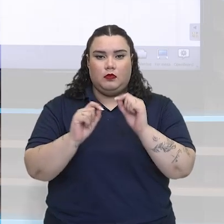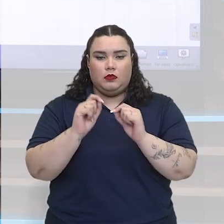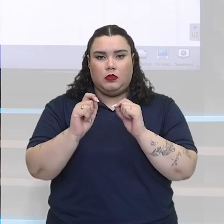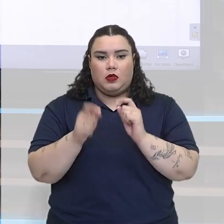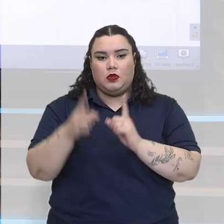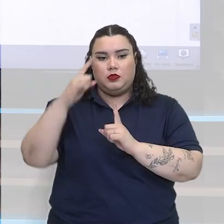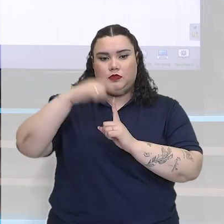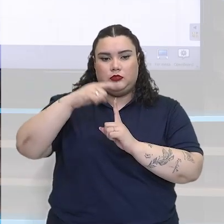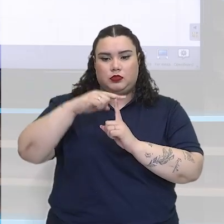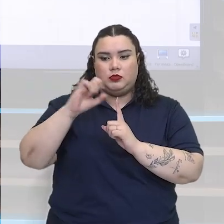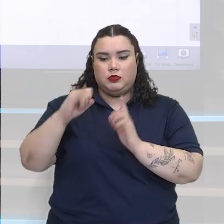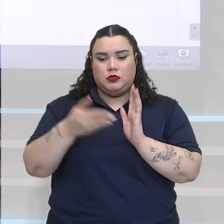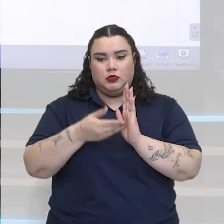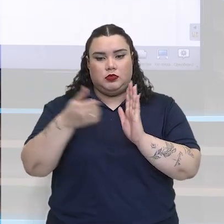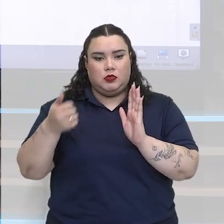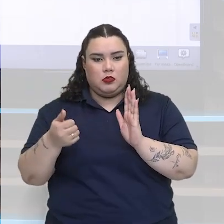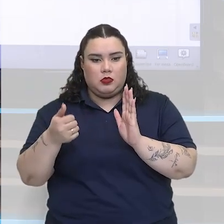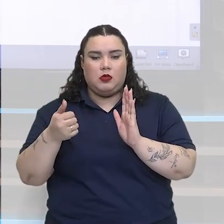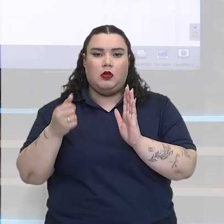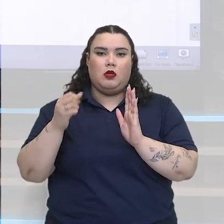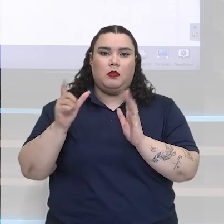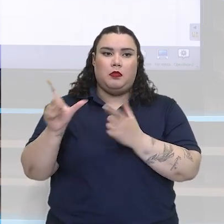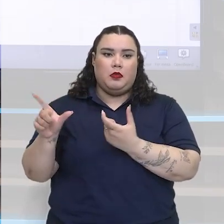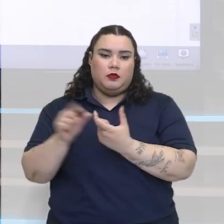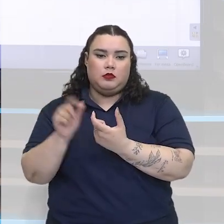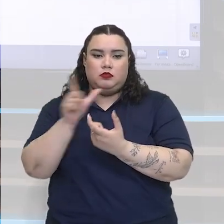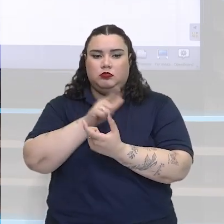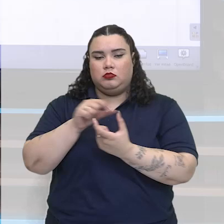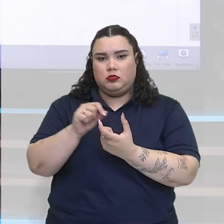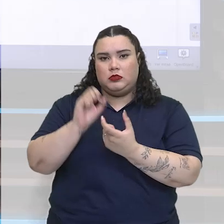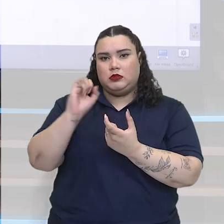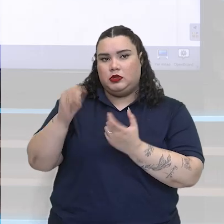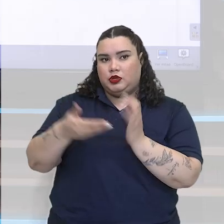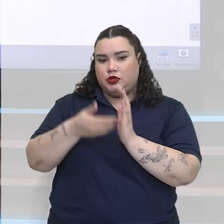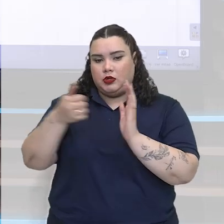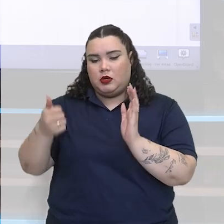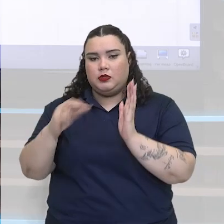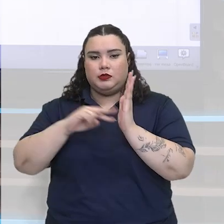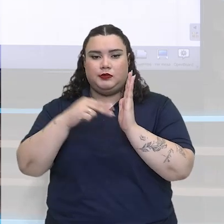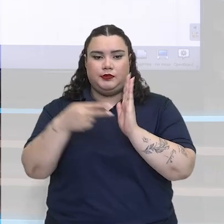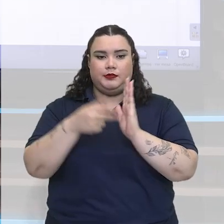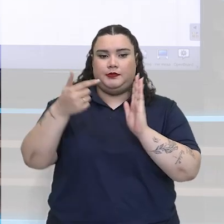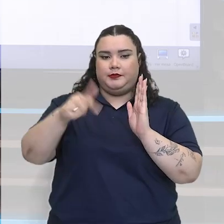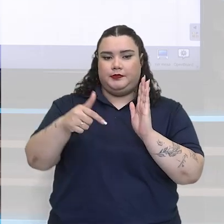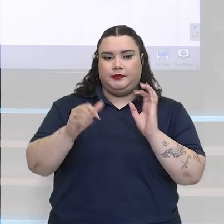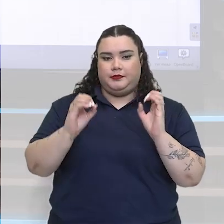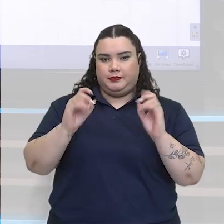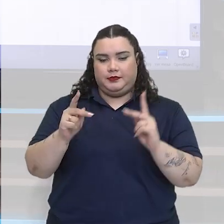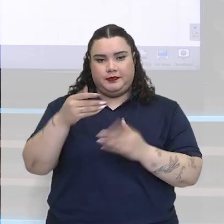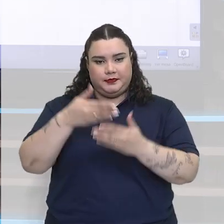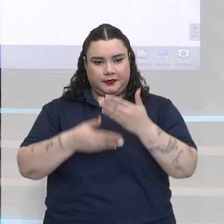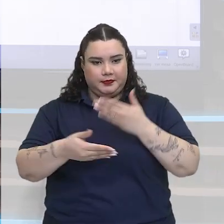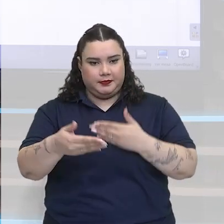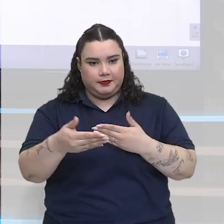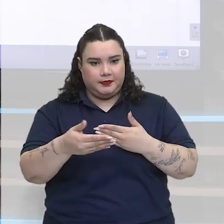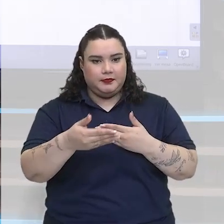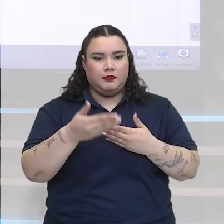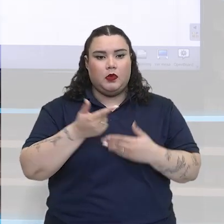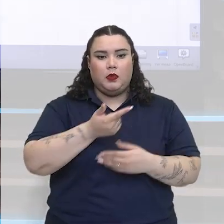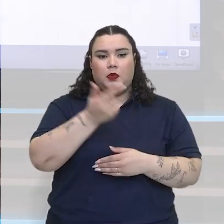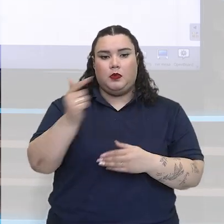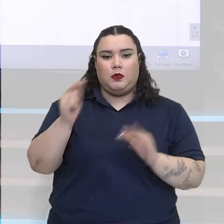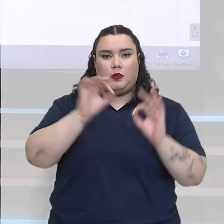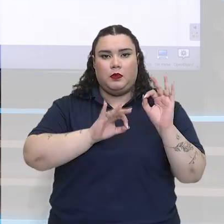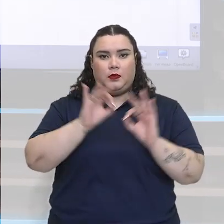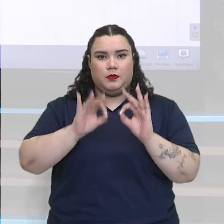a forma, se eu retirar ou o prefixo ou o sufixo, perde o sentido, certo? Vamos conhecer um pouquinho mais. Vamos adiante conhecer um